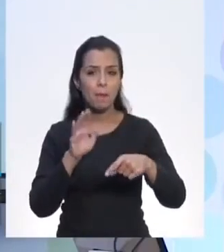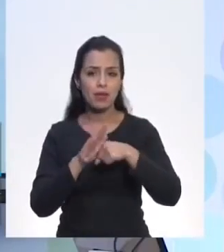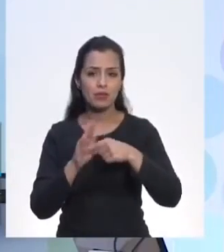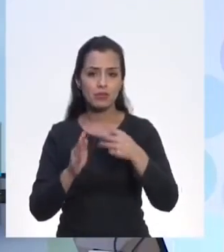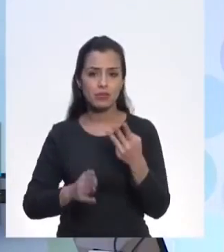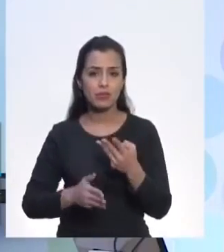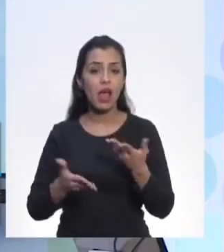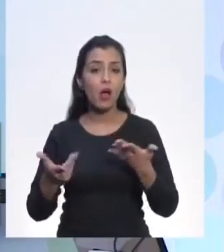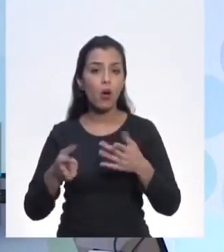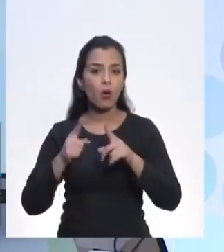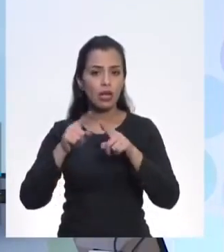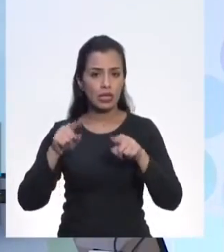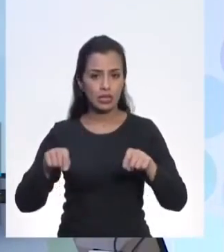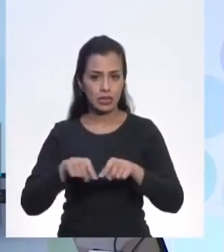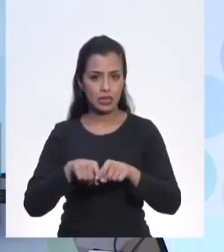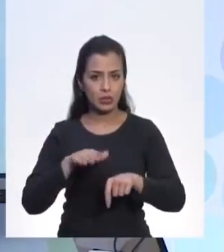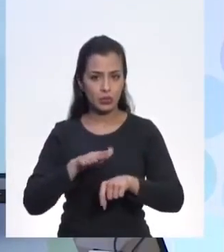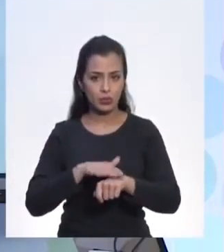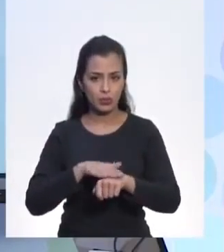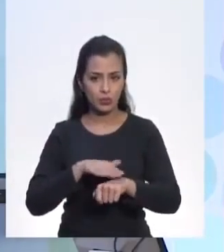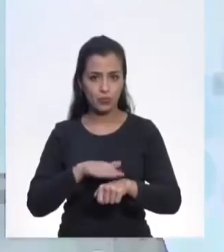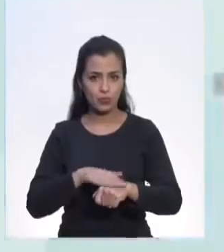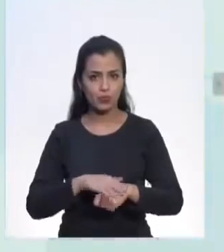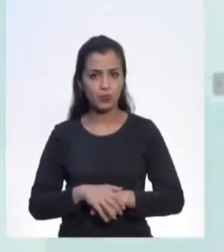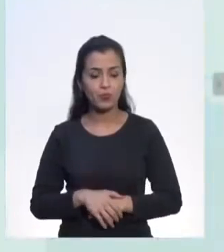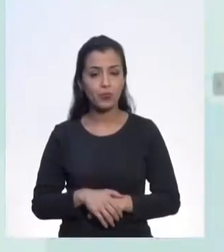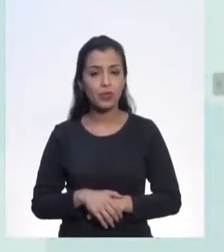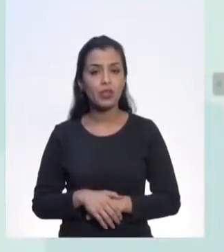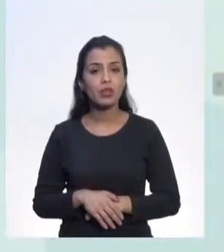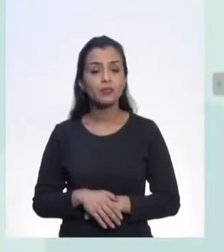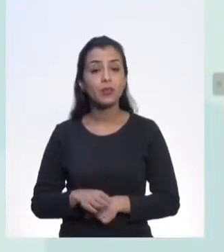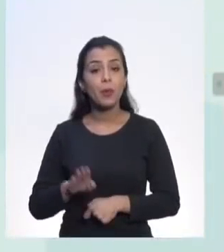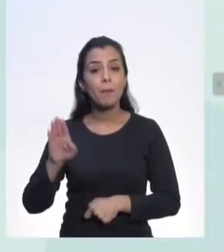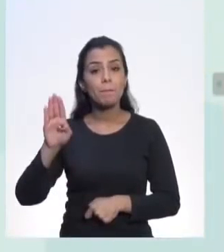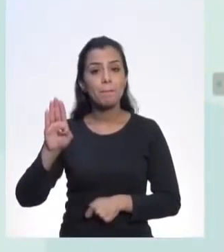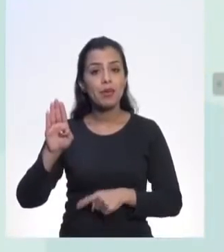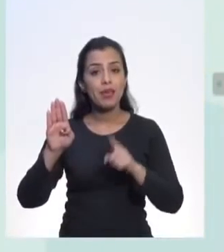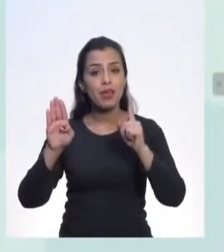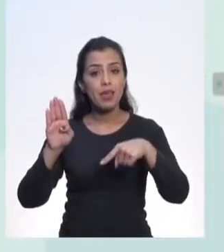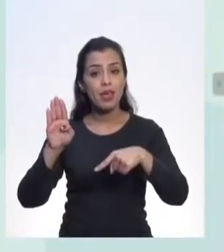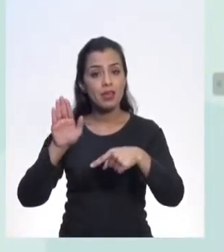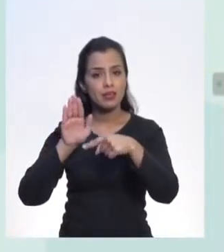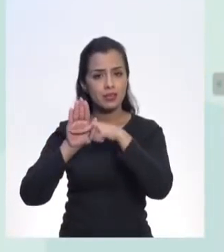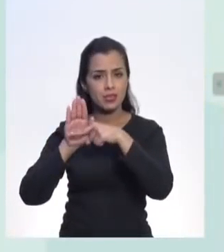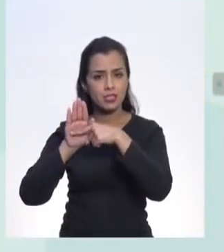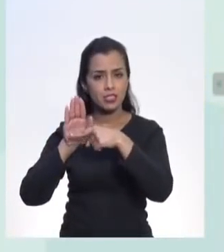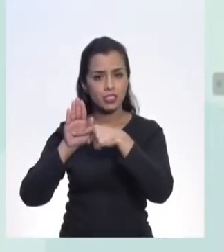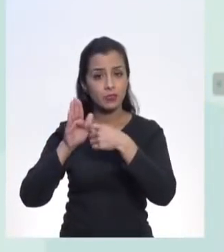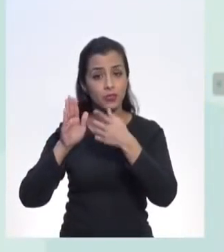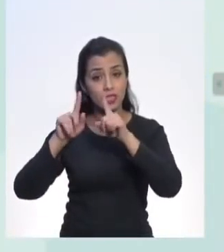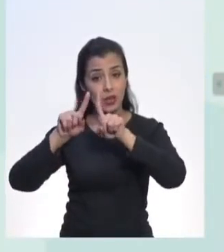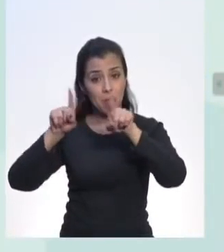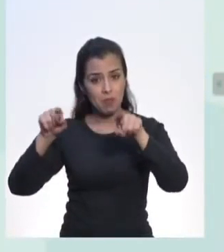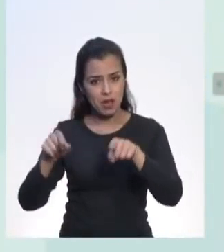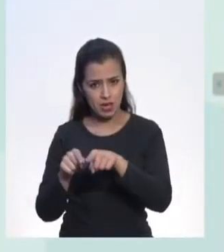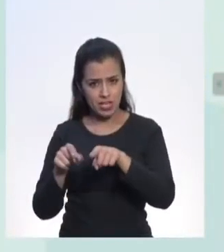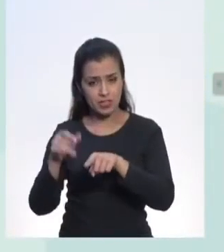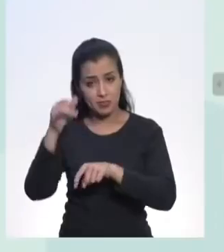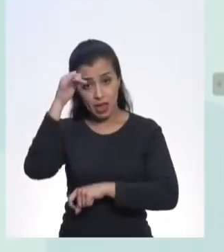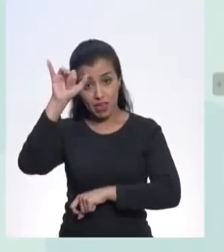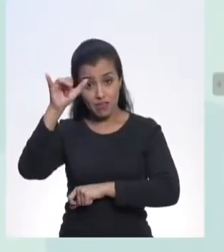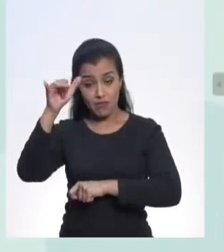delta. Bom, como o B é negativo, eu vou colocar dentro dos parênteses, para não errar a